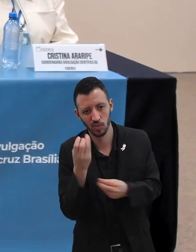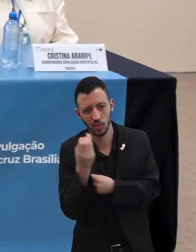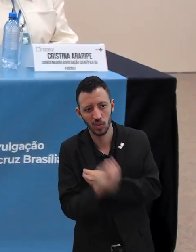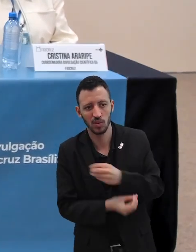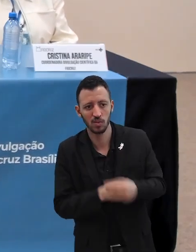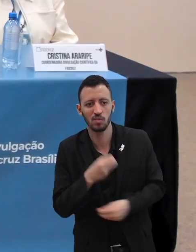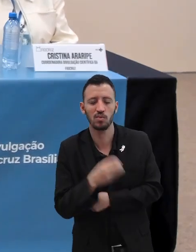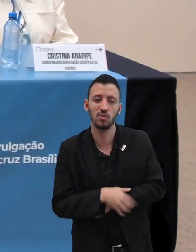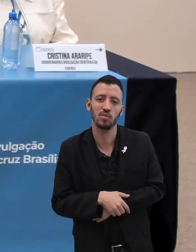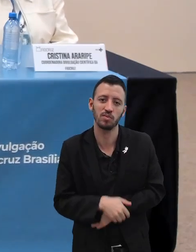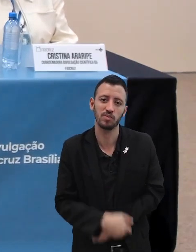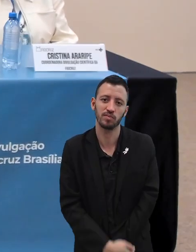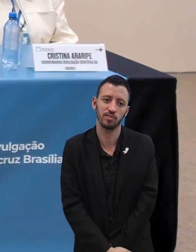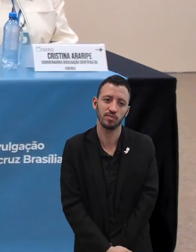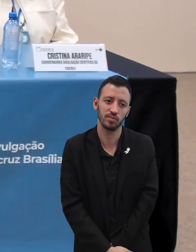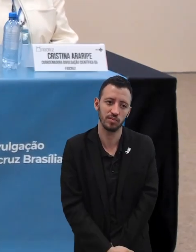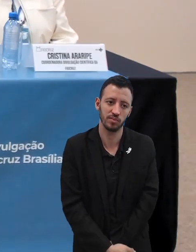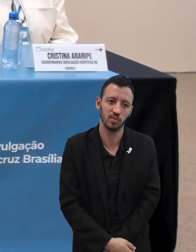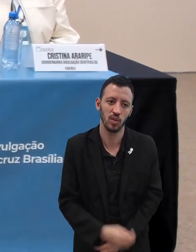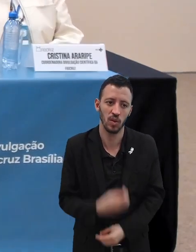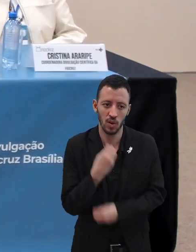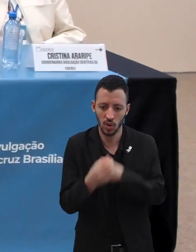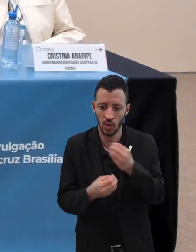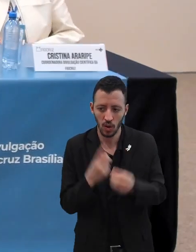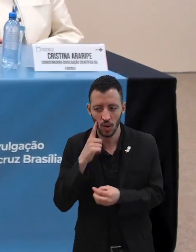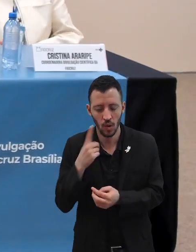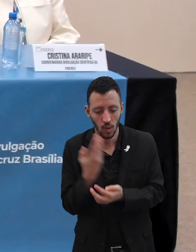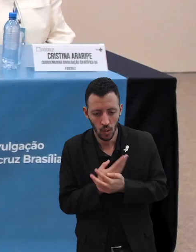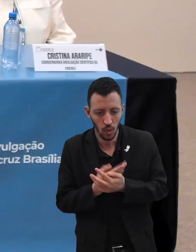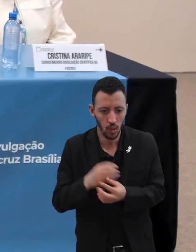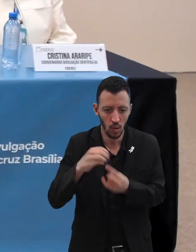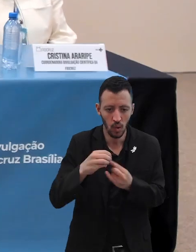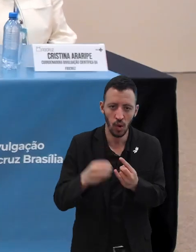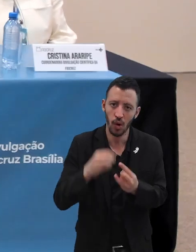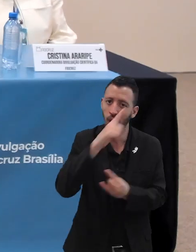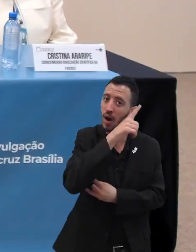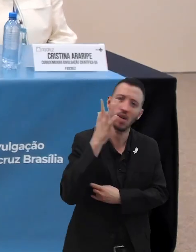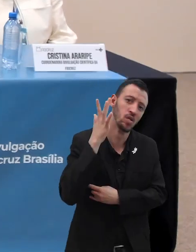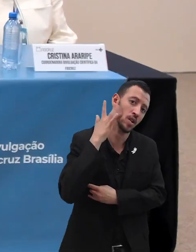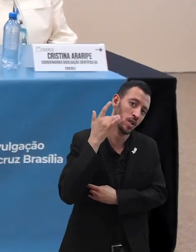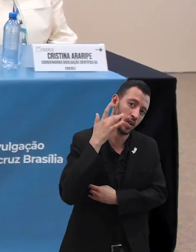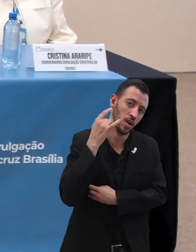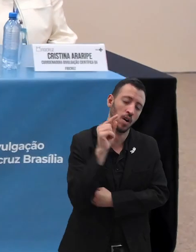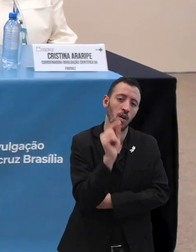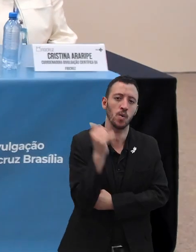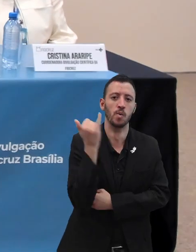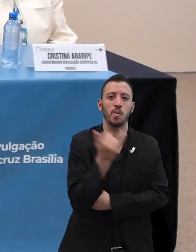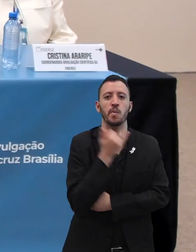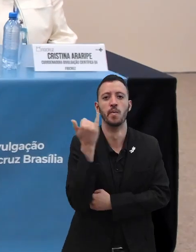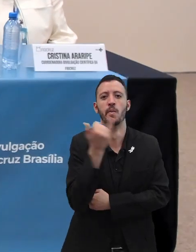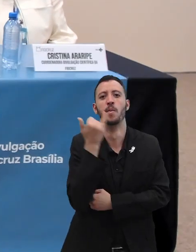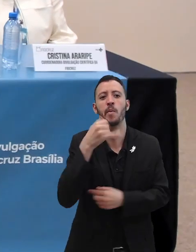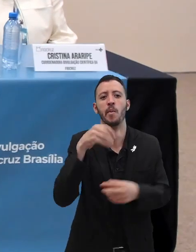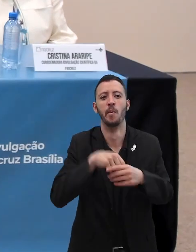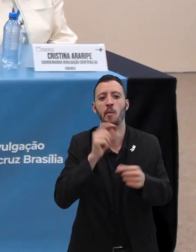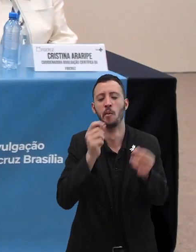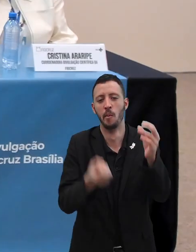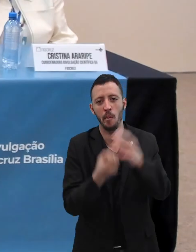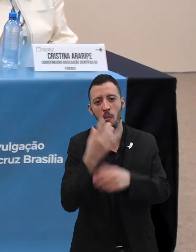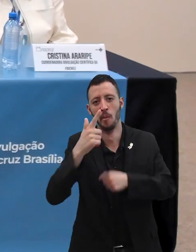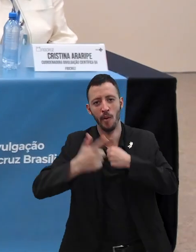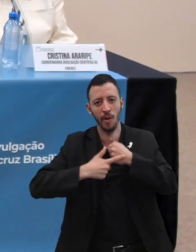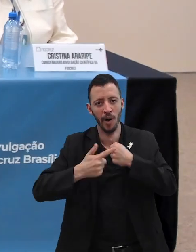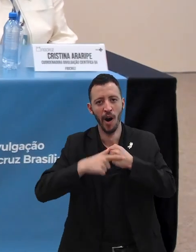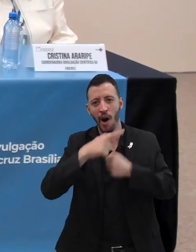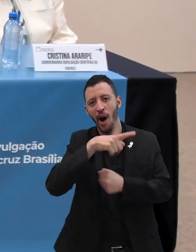como tudo se desenrolou lá na Fiocruz Ceará, e a gente sabe do quão importante, né, foi o seu papel lá para a